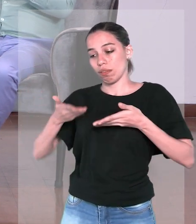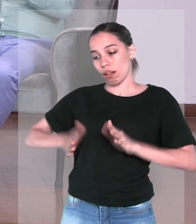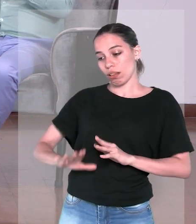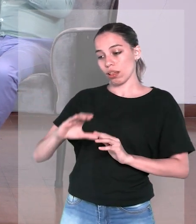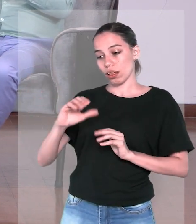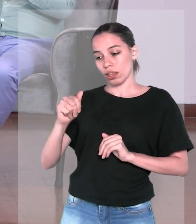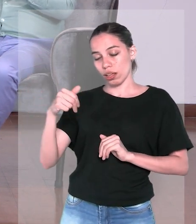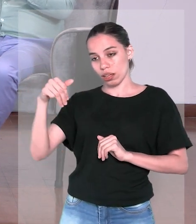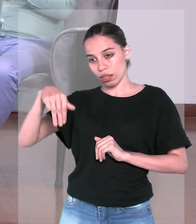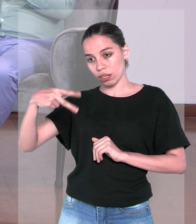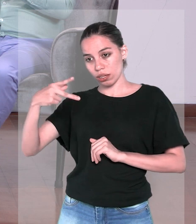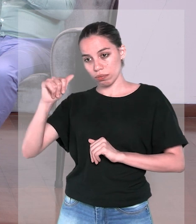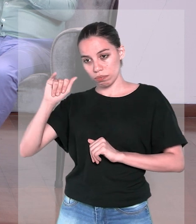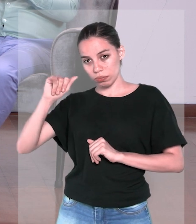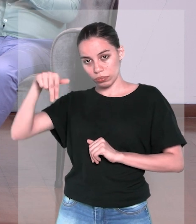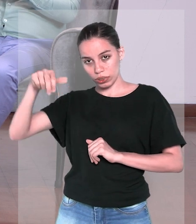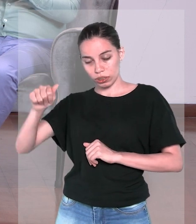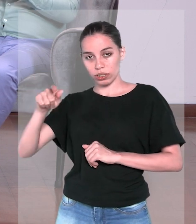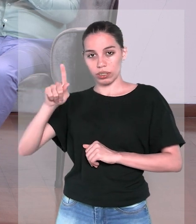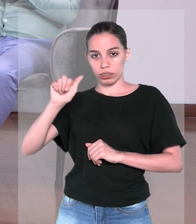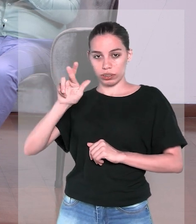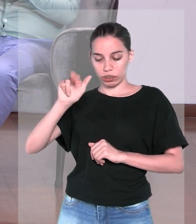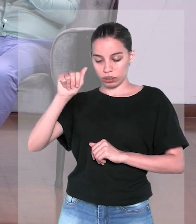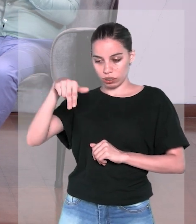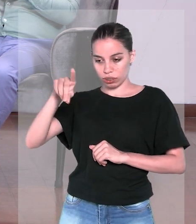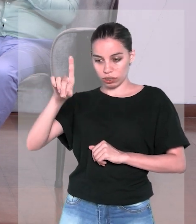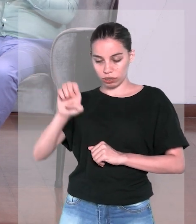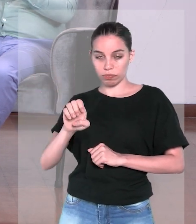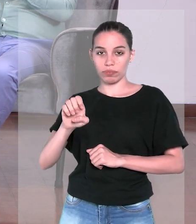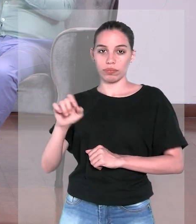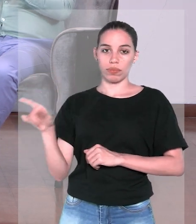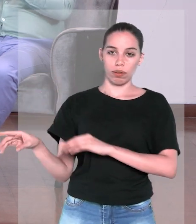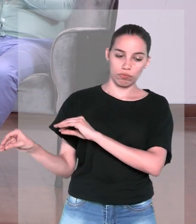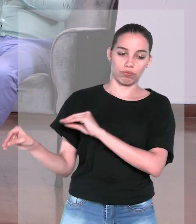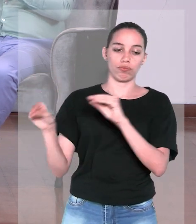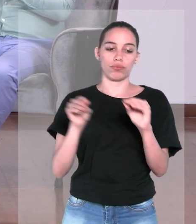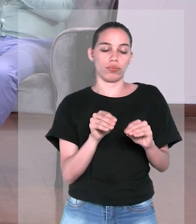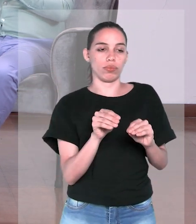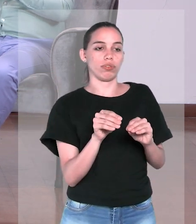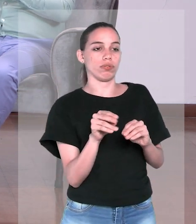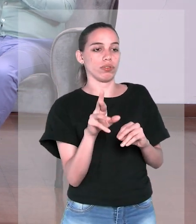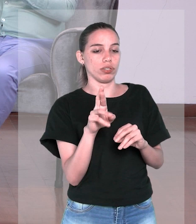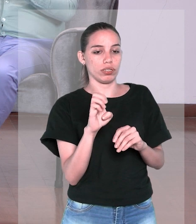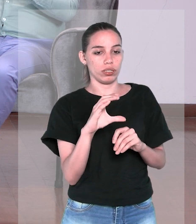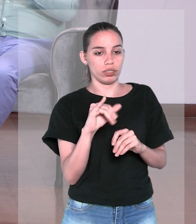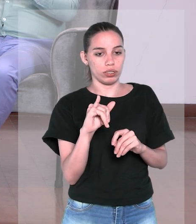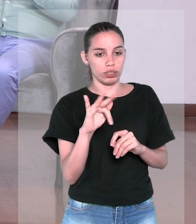Então morei na Paraíba, então morei em João Pessoa, depois eu fui radicado em